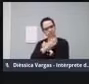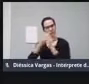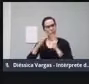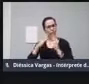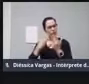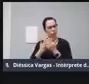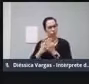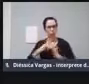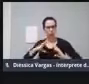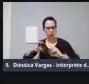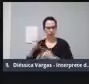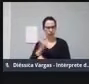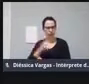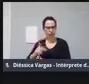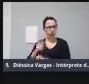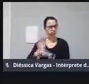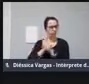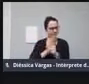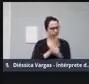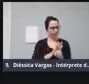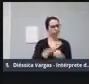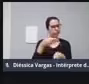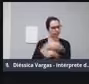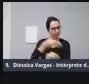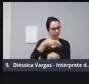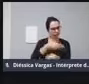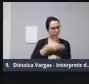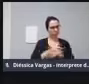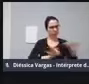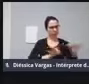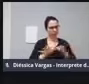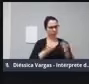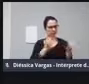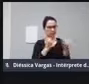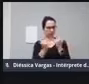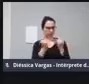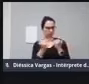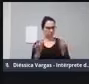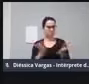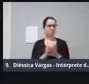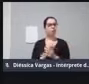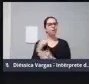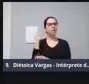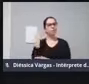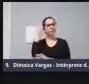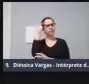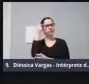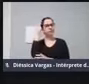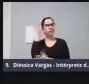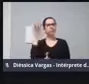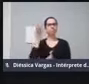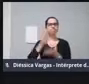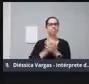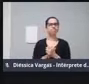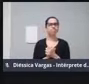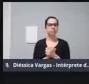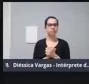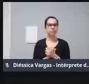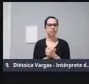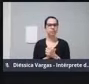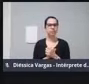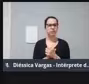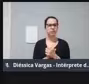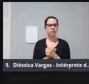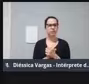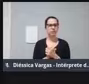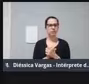A todos os professores que participaram desse projeto e dessa atividade. Nós pensamos em transformar isso agora, sim, em um livro. Então,